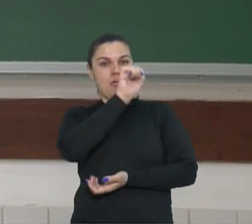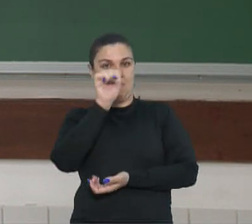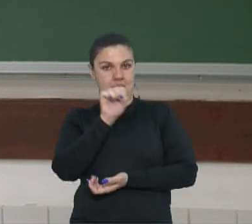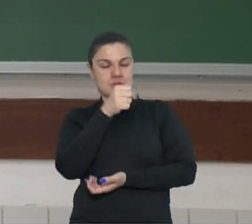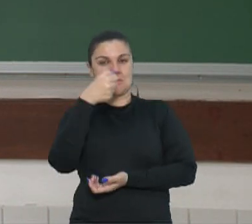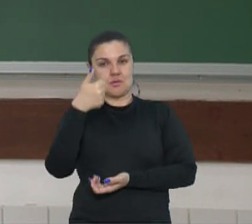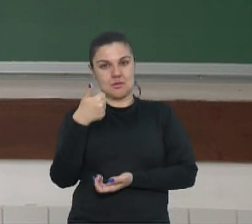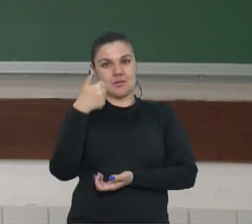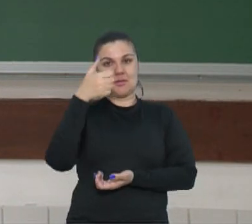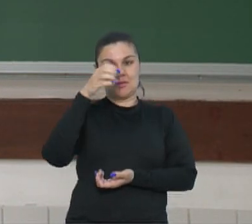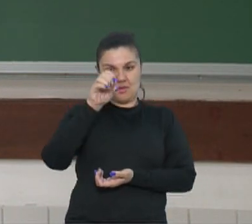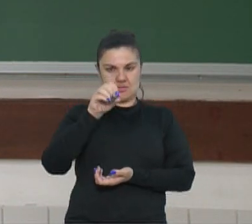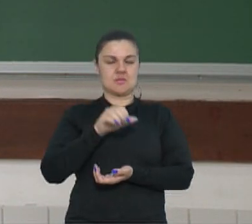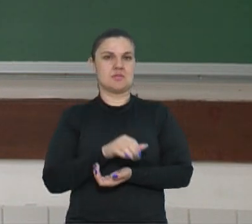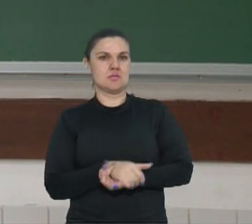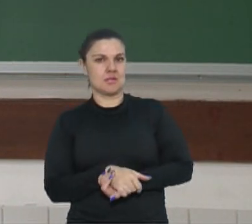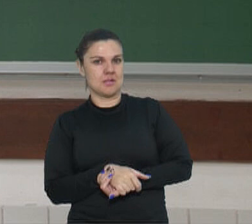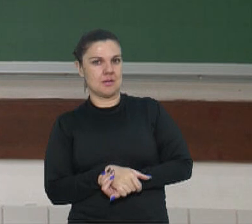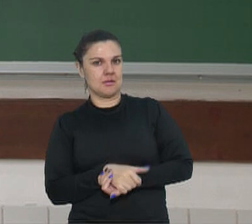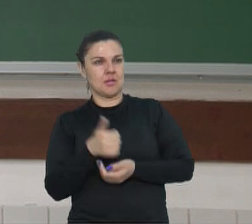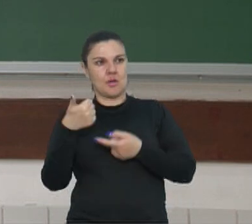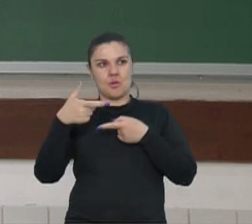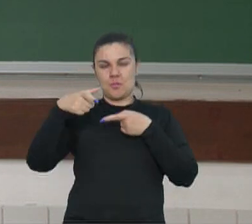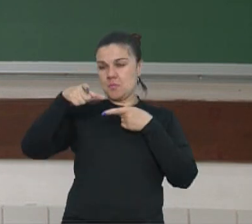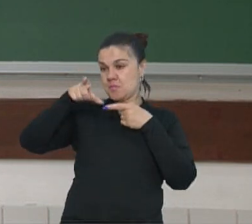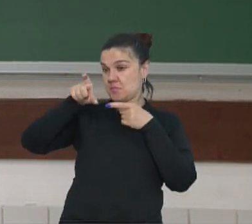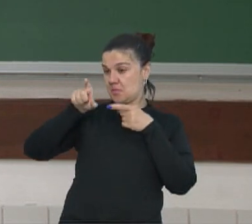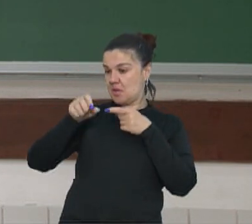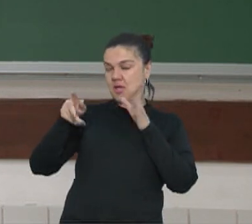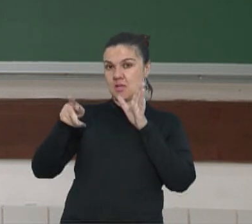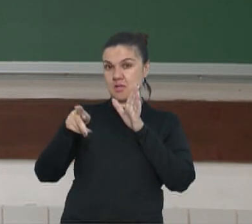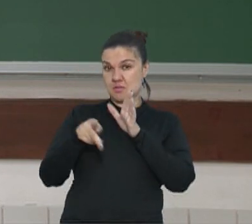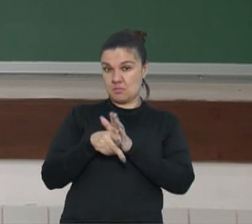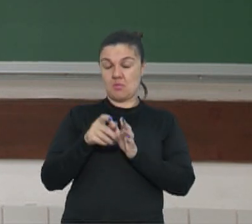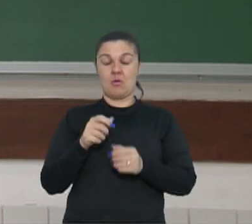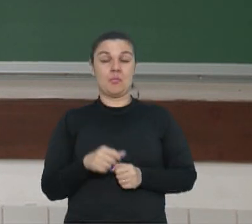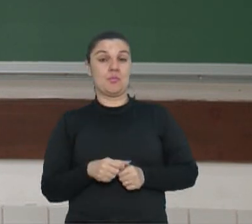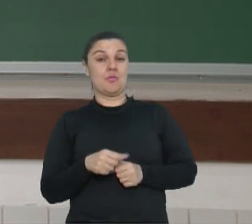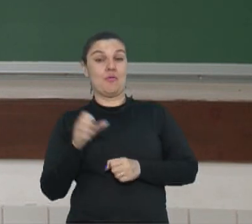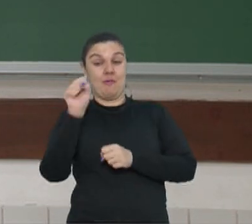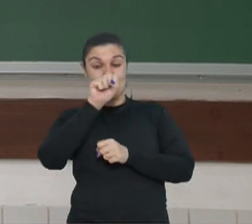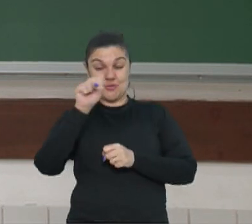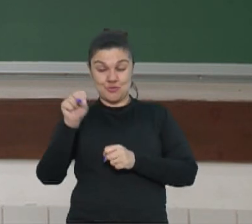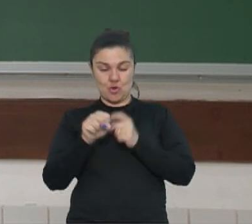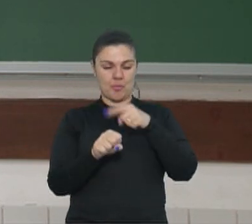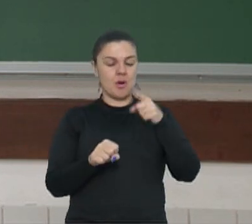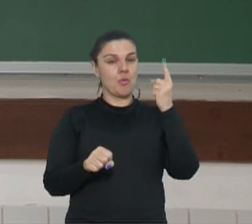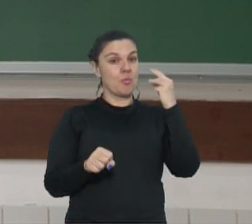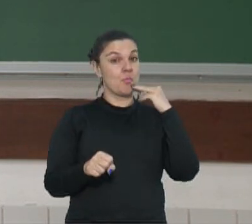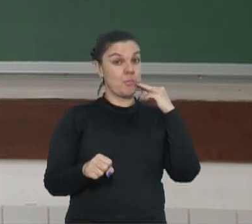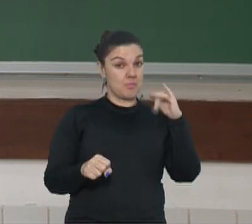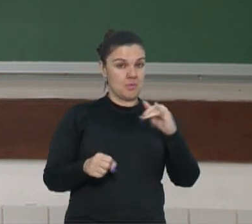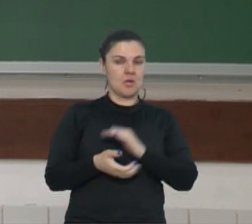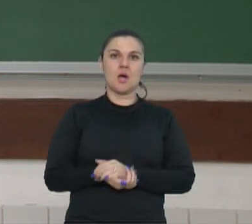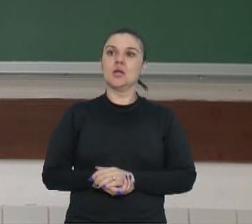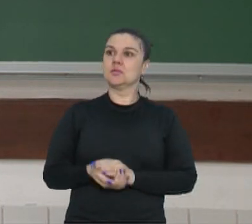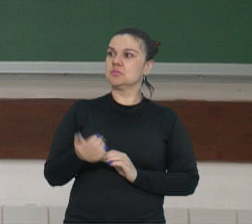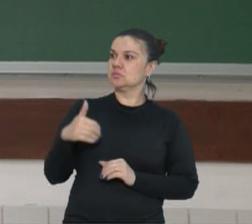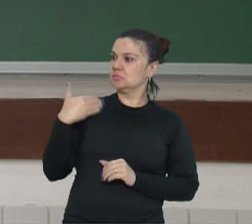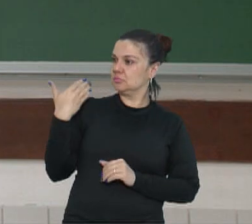diesel S10, que tem 10 partículas de enxofre a cada 1 milhão de partículas. Veja que evolução.